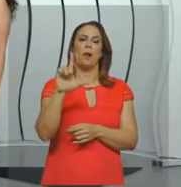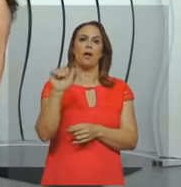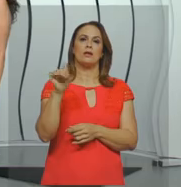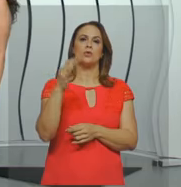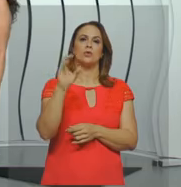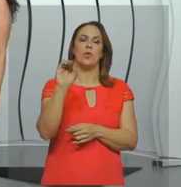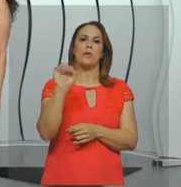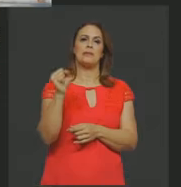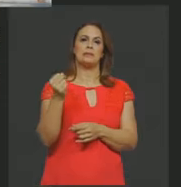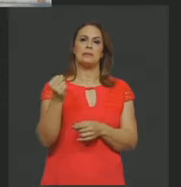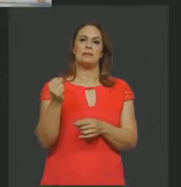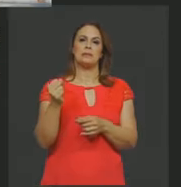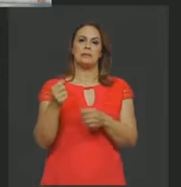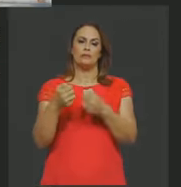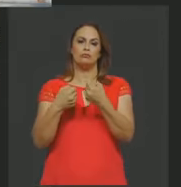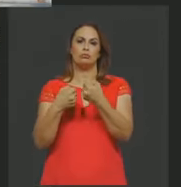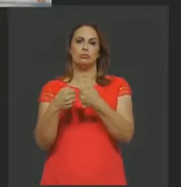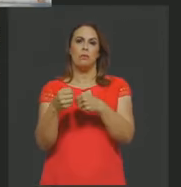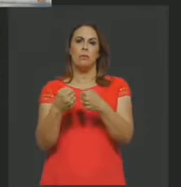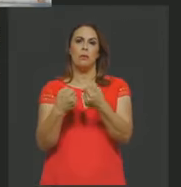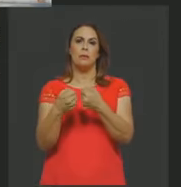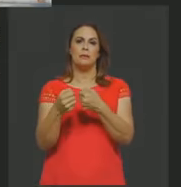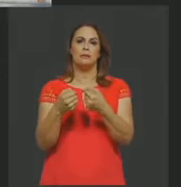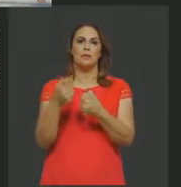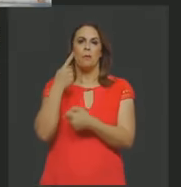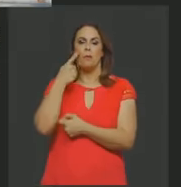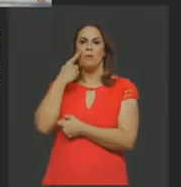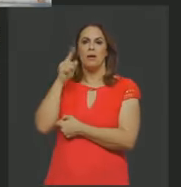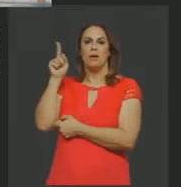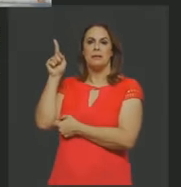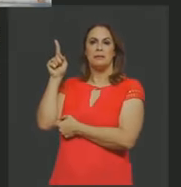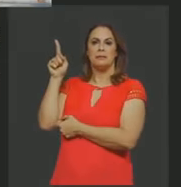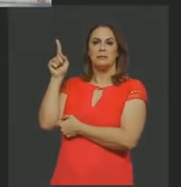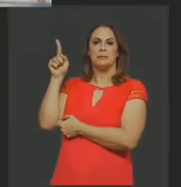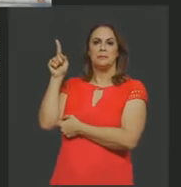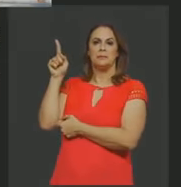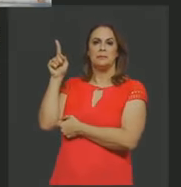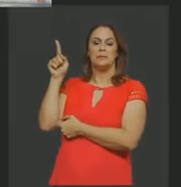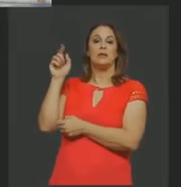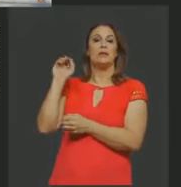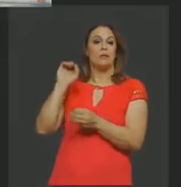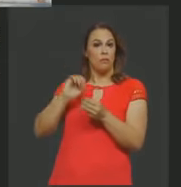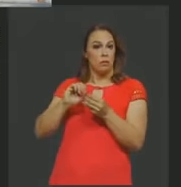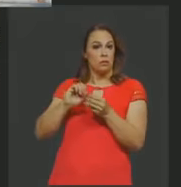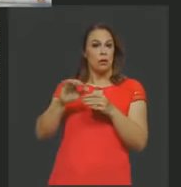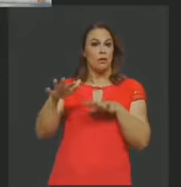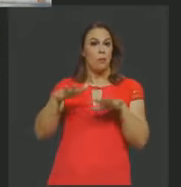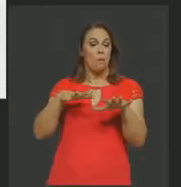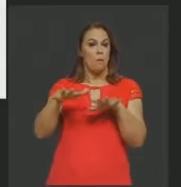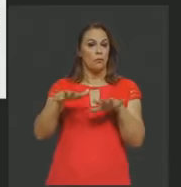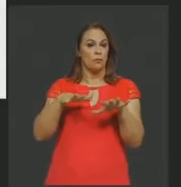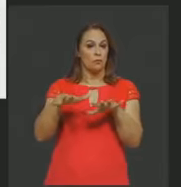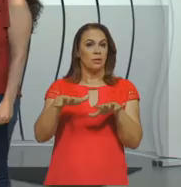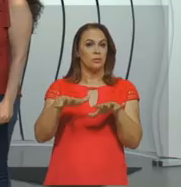está envolvendo aqui esse conjunto de órgãos integrados.